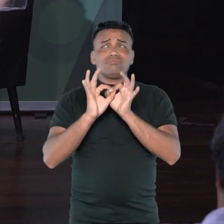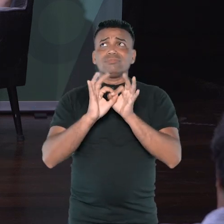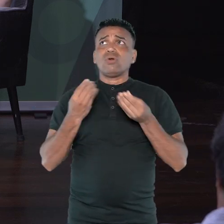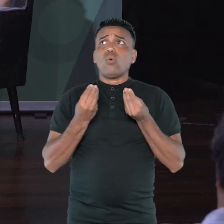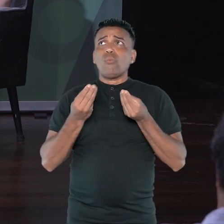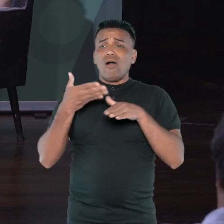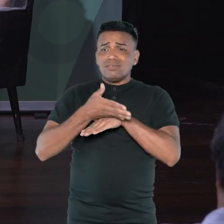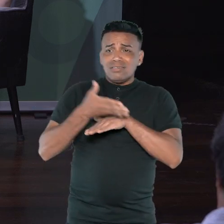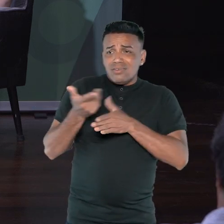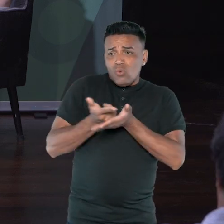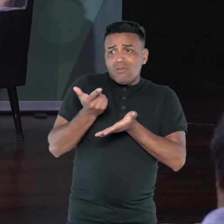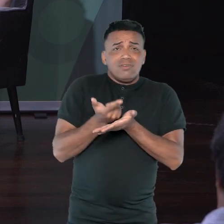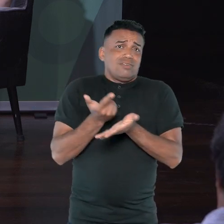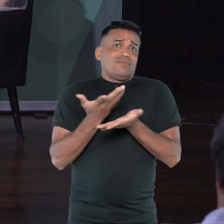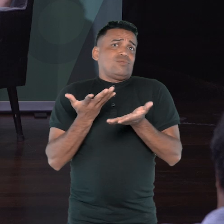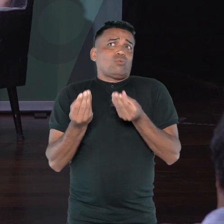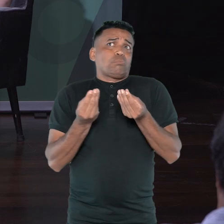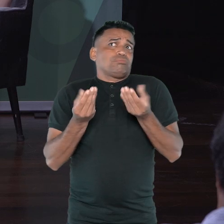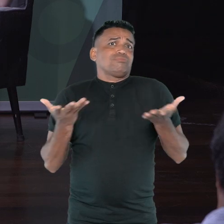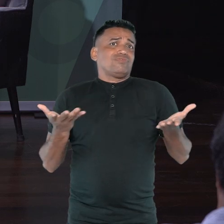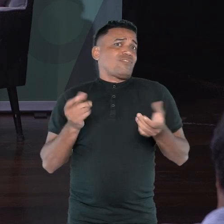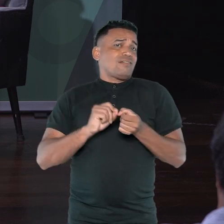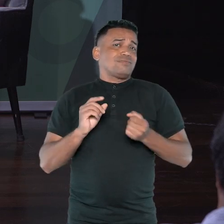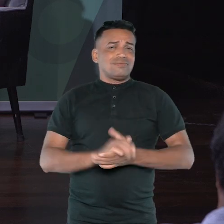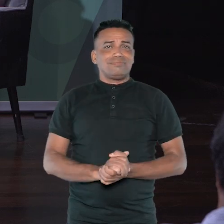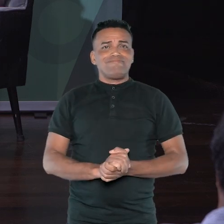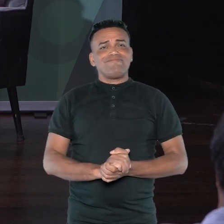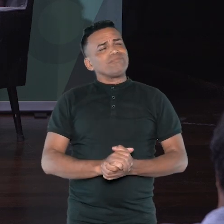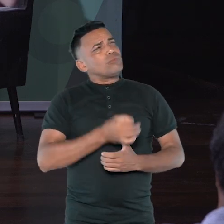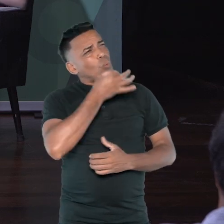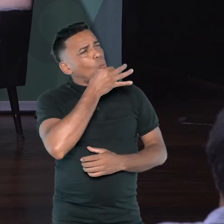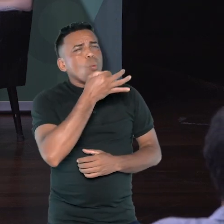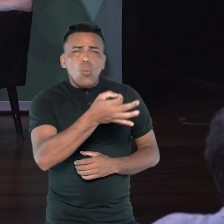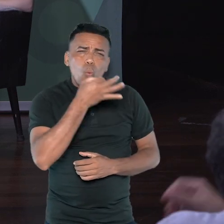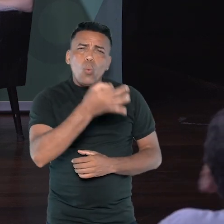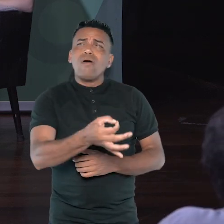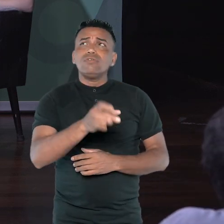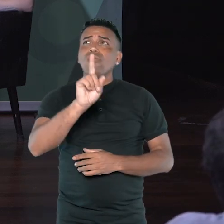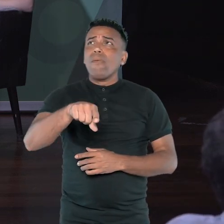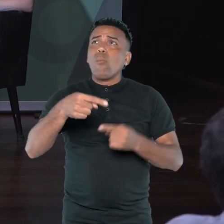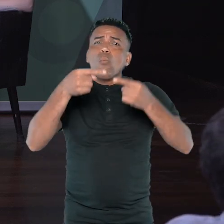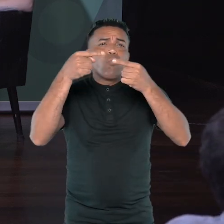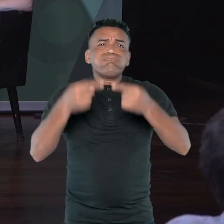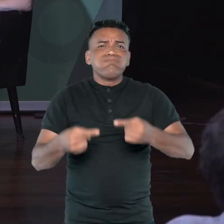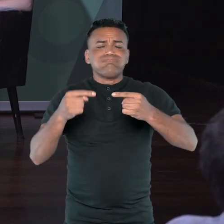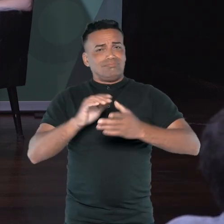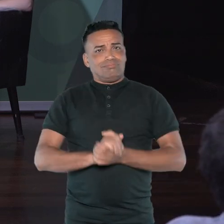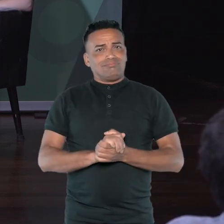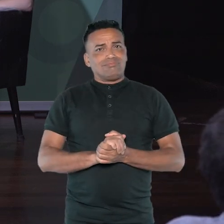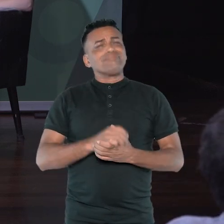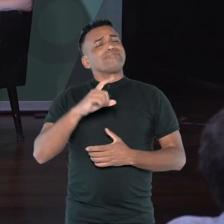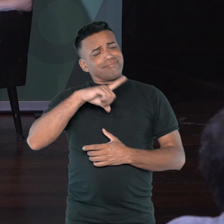mais acessível para além de salas como essa? Bom, eu acho que é um desafio, mas nós